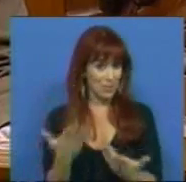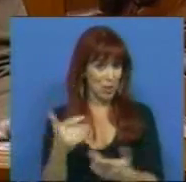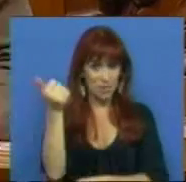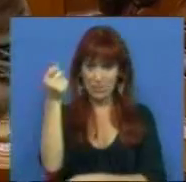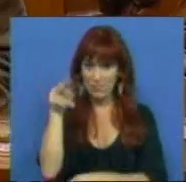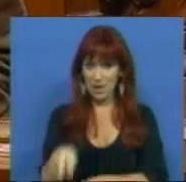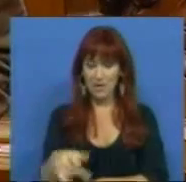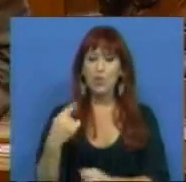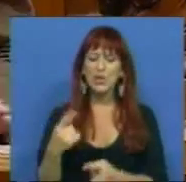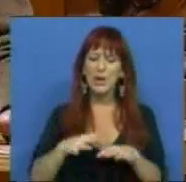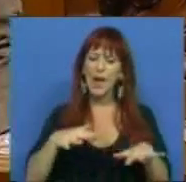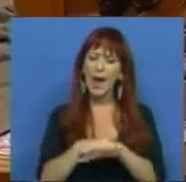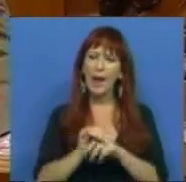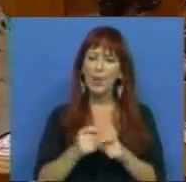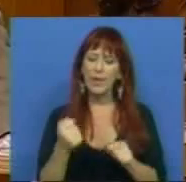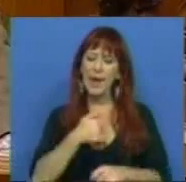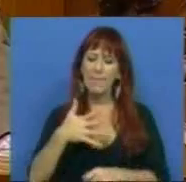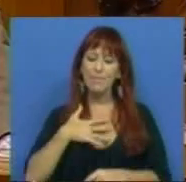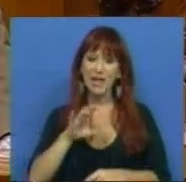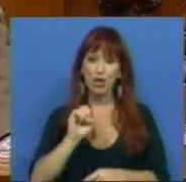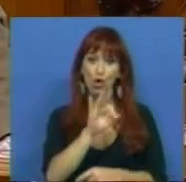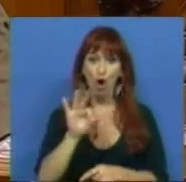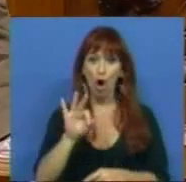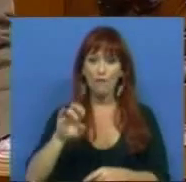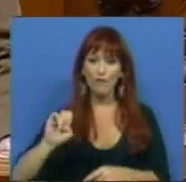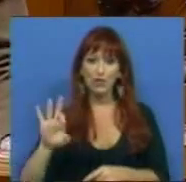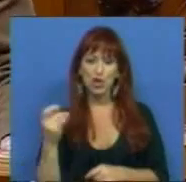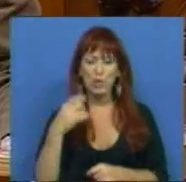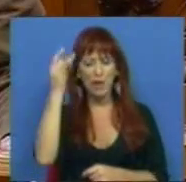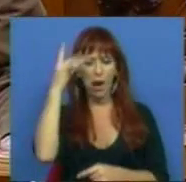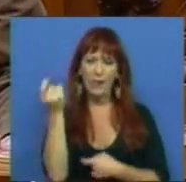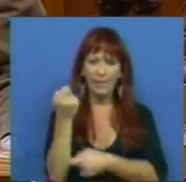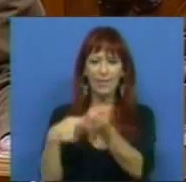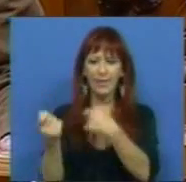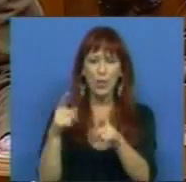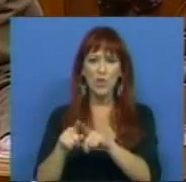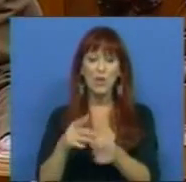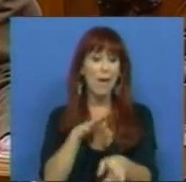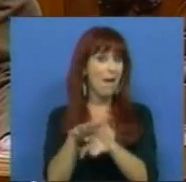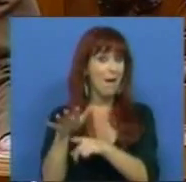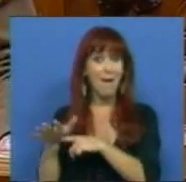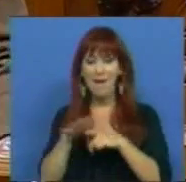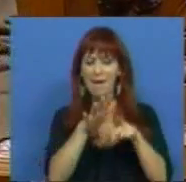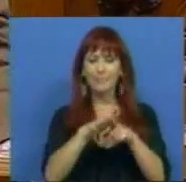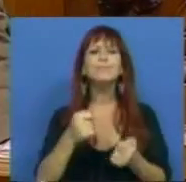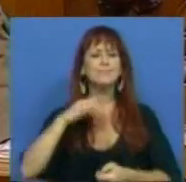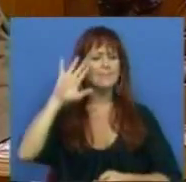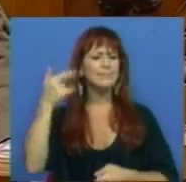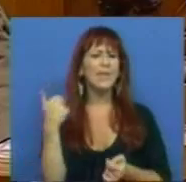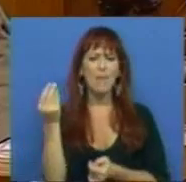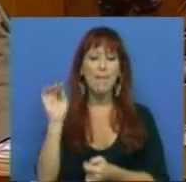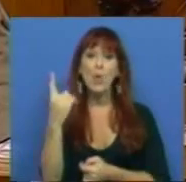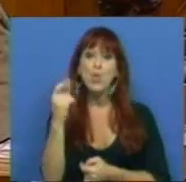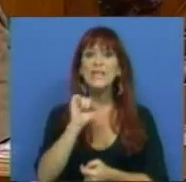que o BPN era uma rede de empresas offshore que traficavam dinheiro e influências. Sabe-se que havia um